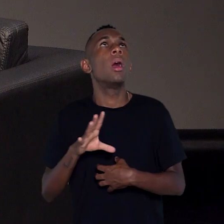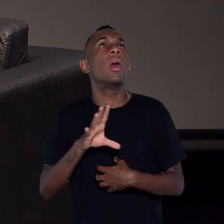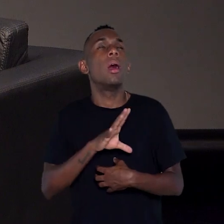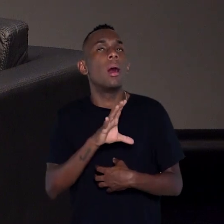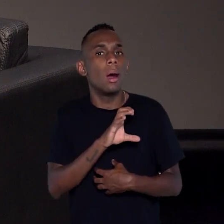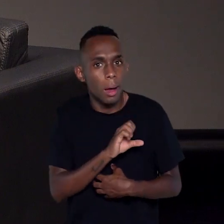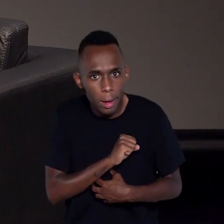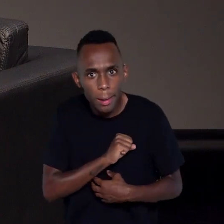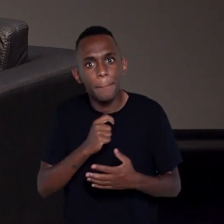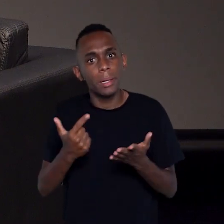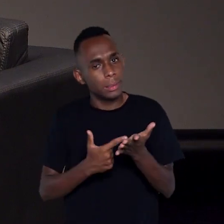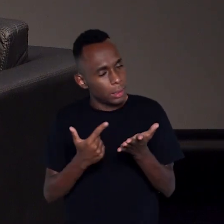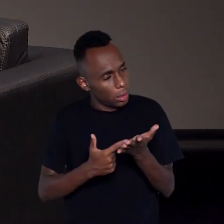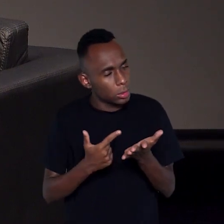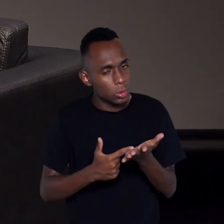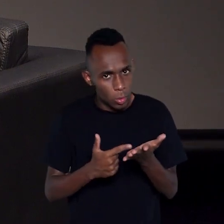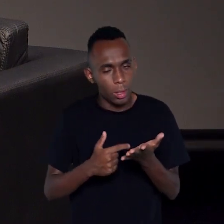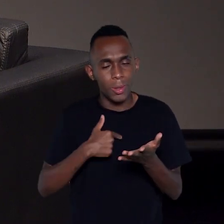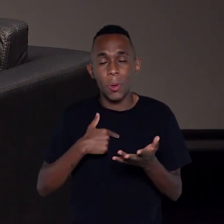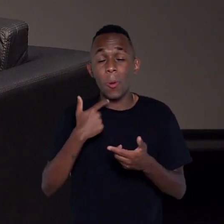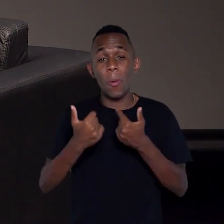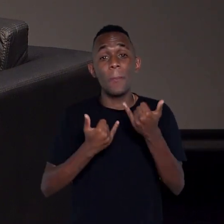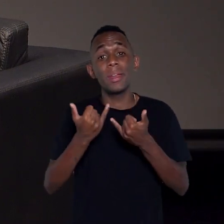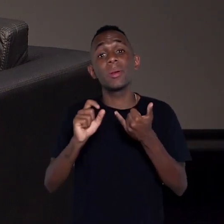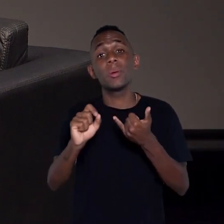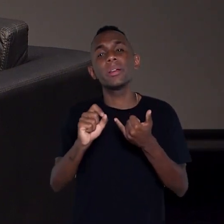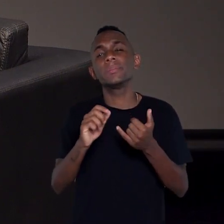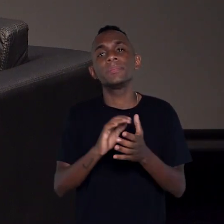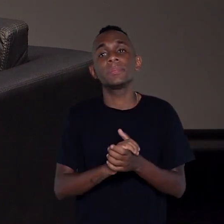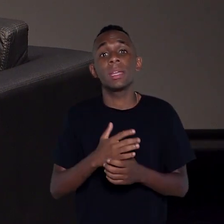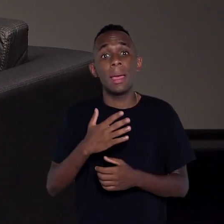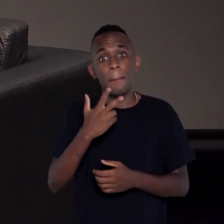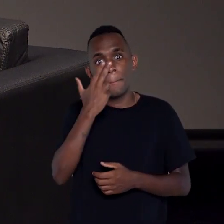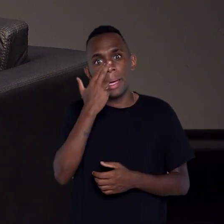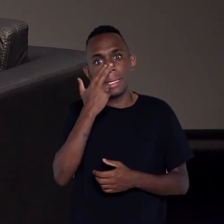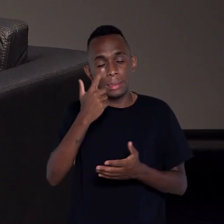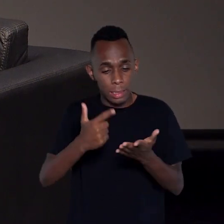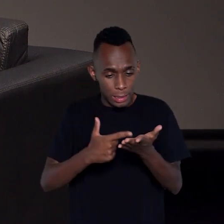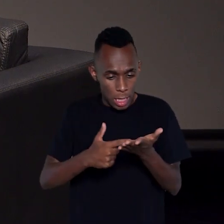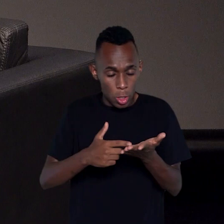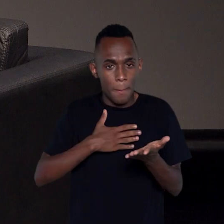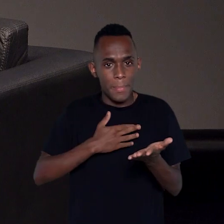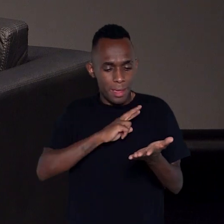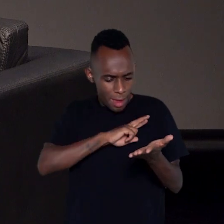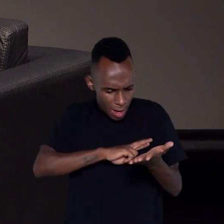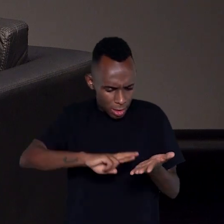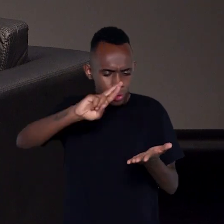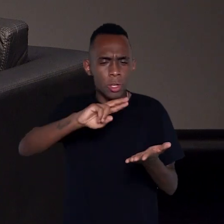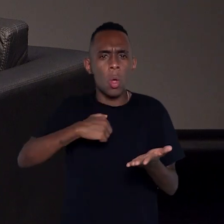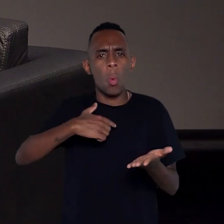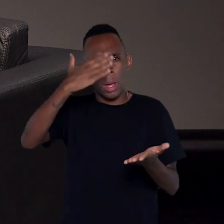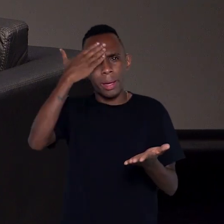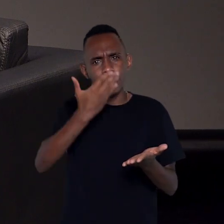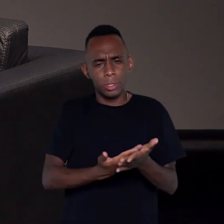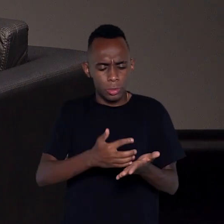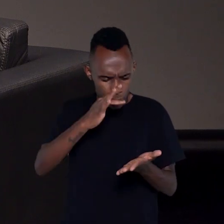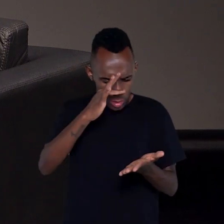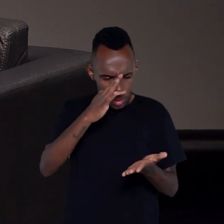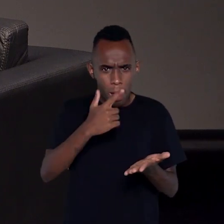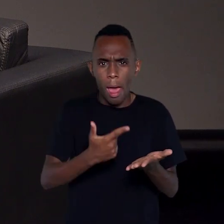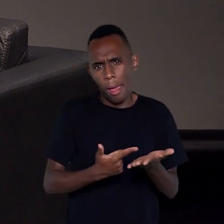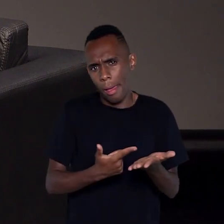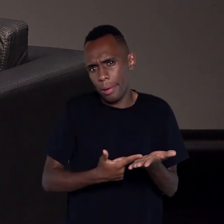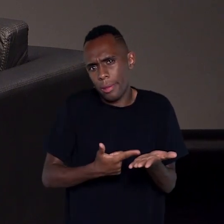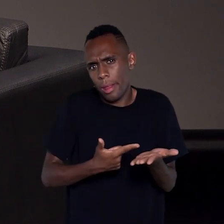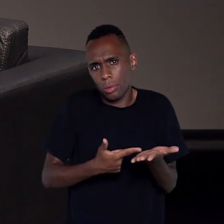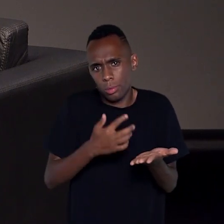da literatura, né? Eu brinco que a literatura é minha religião, que eu tenho imensa fé na literatura. Durante